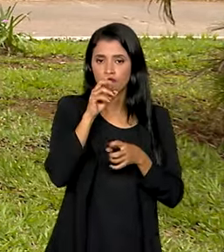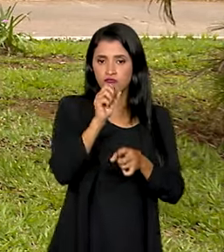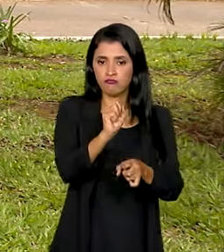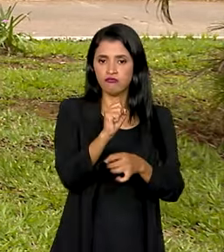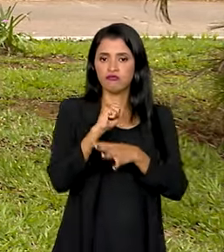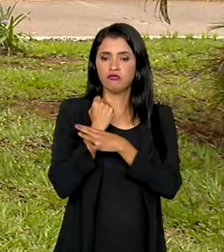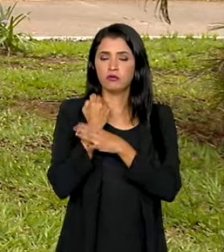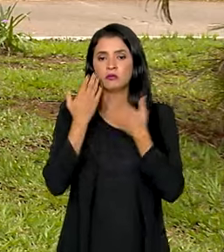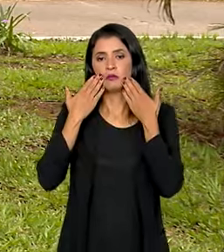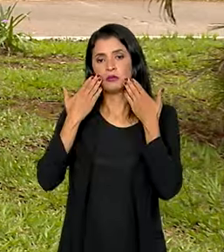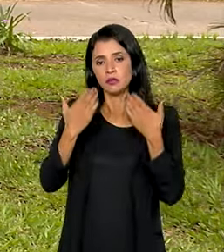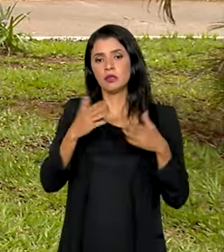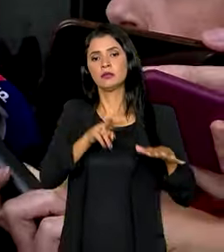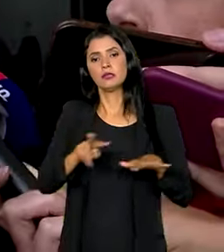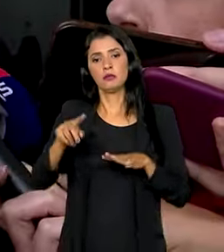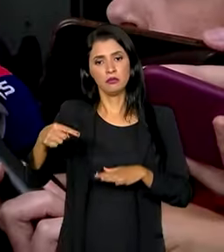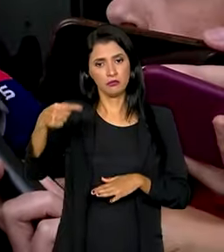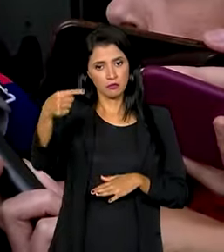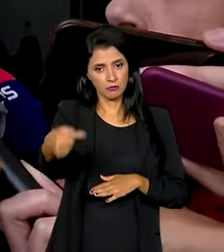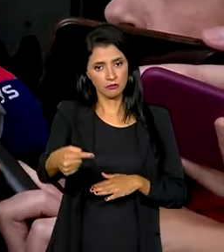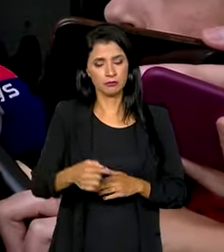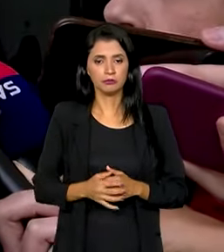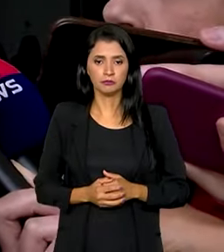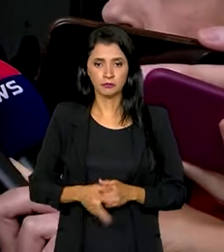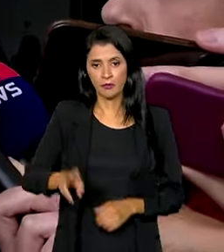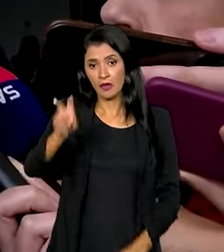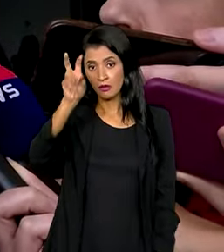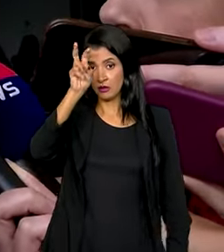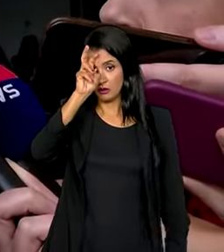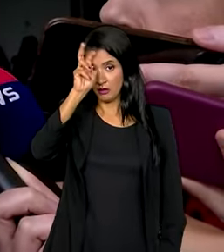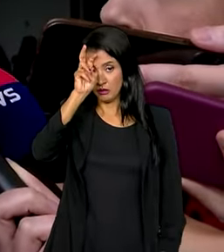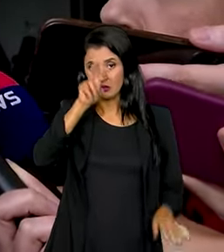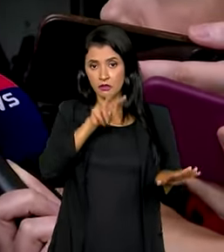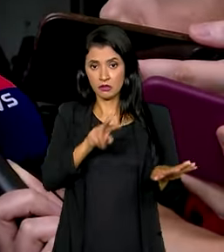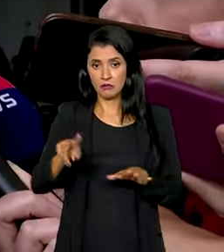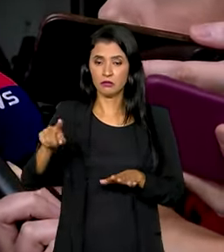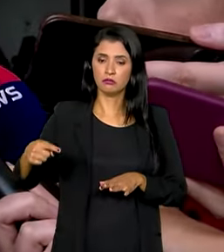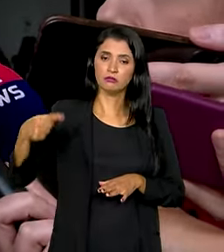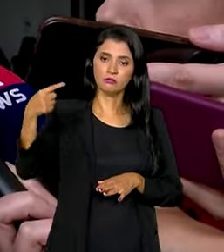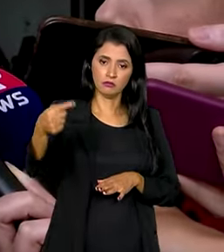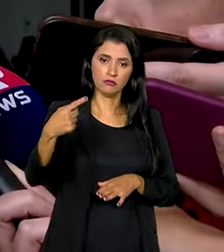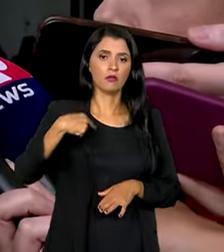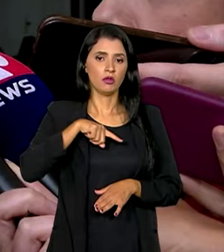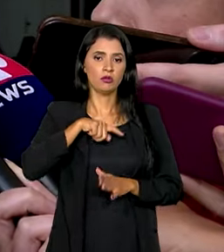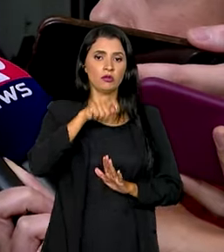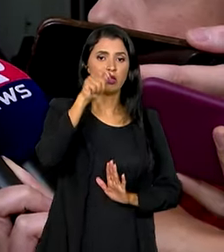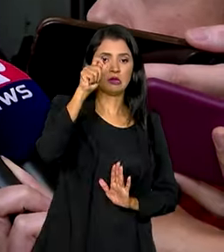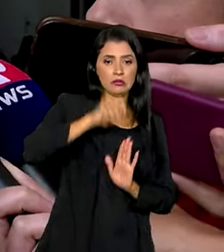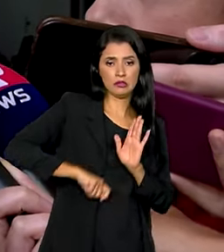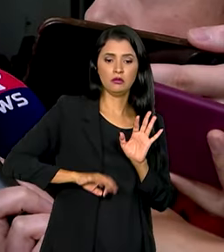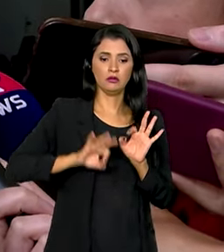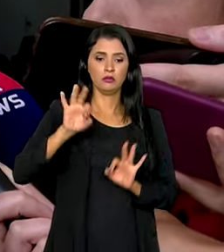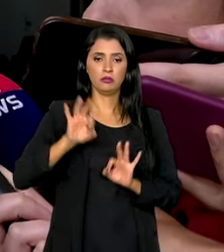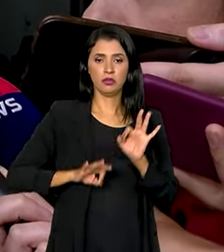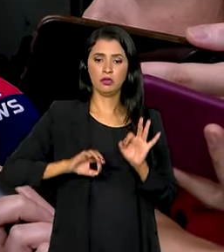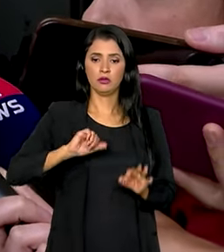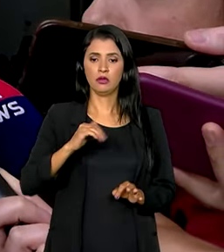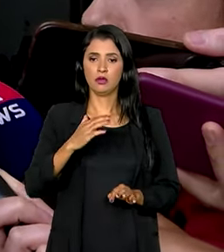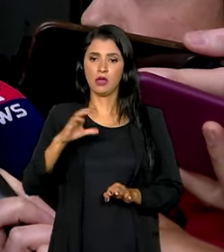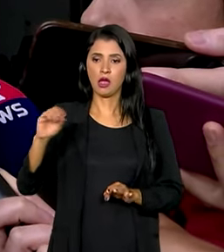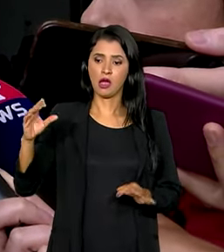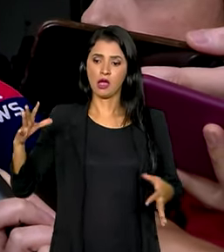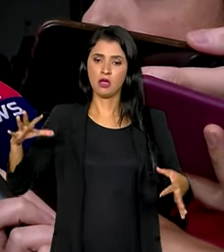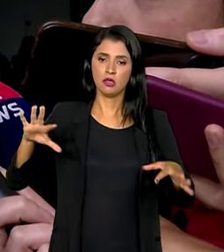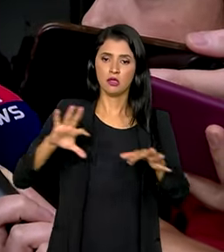será apresentado na semana que vem. Na quinta-feira da semana que vem, a gente assina o plano de ações